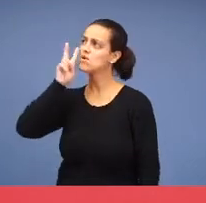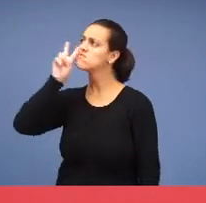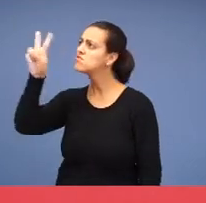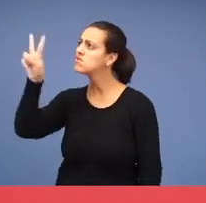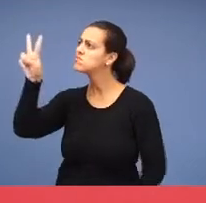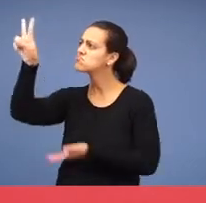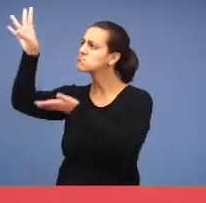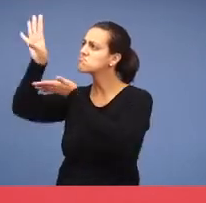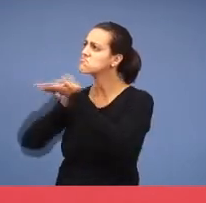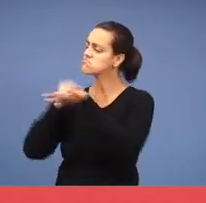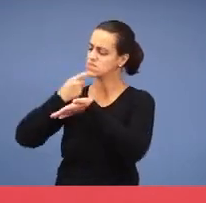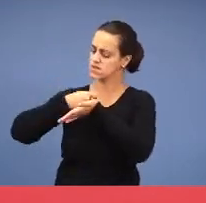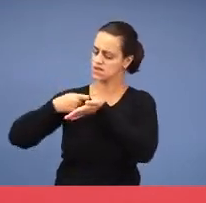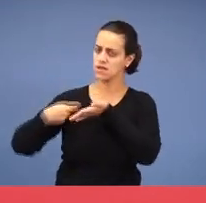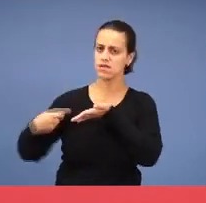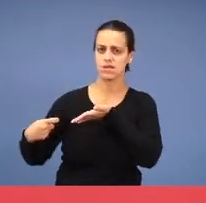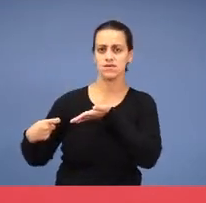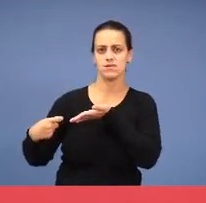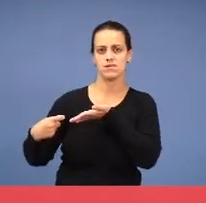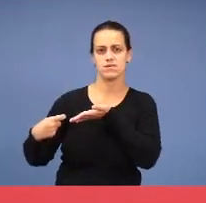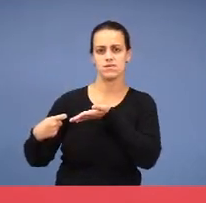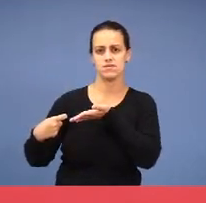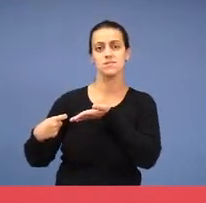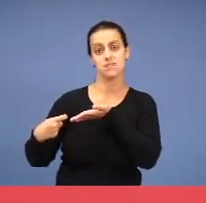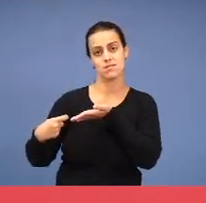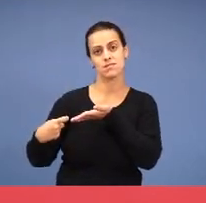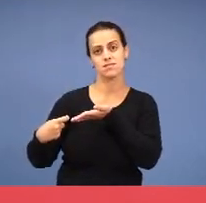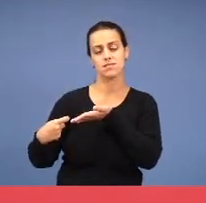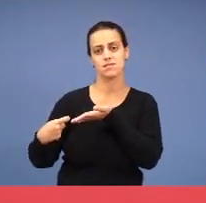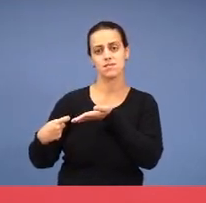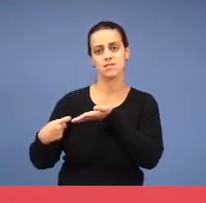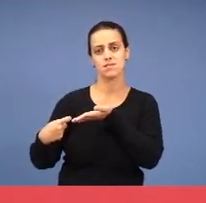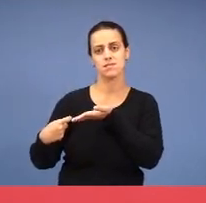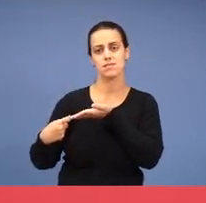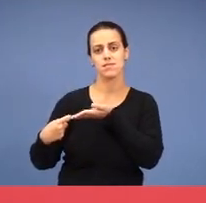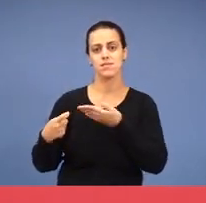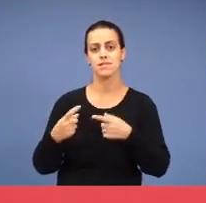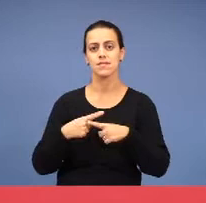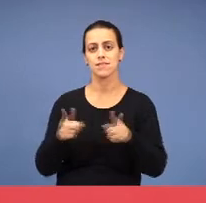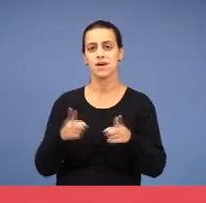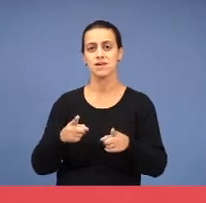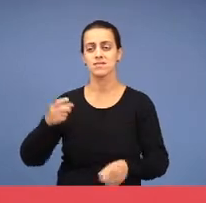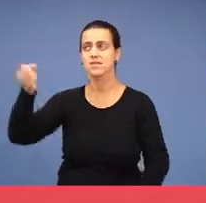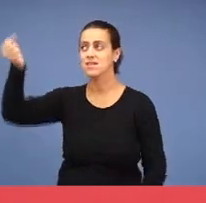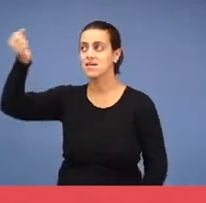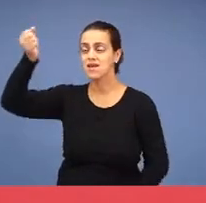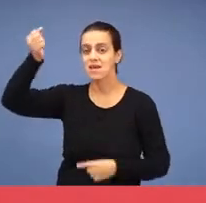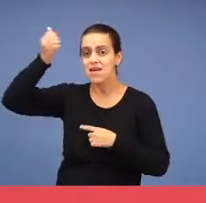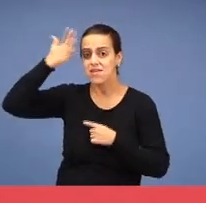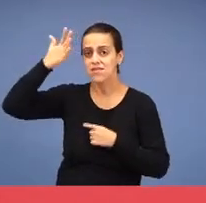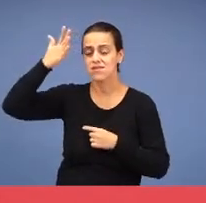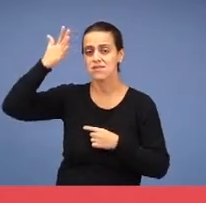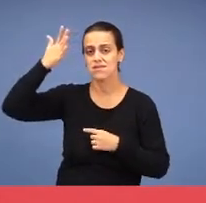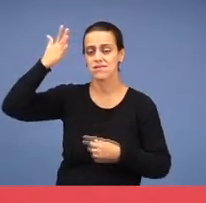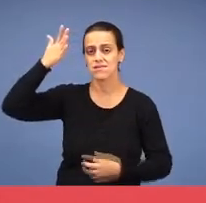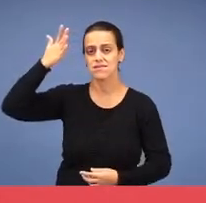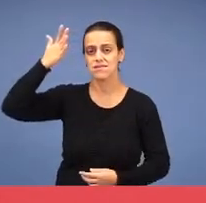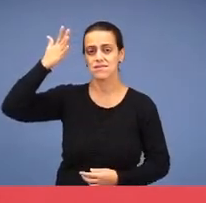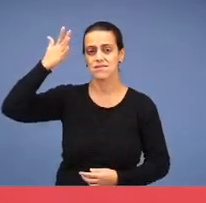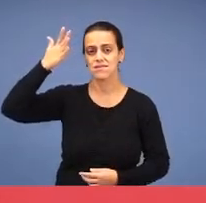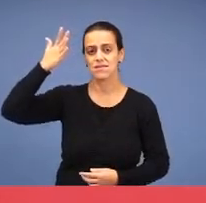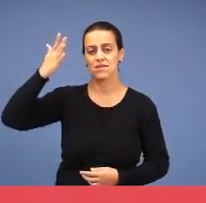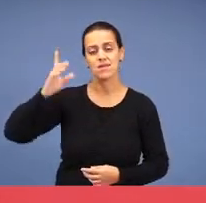ele viu e escreveu, pode até colocar aqui. Mas a revelação, ela,